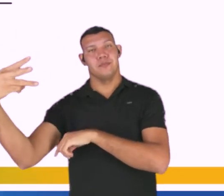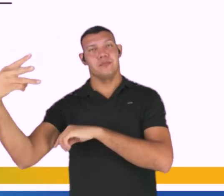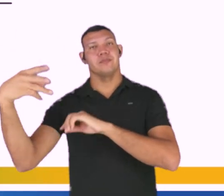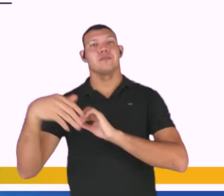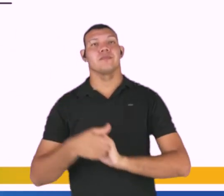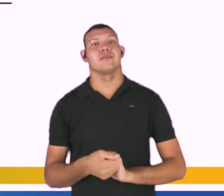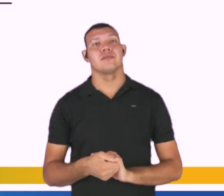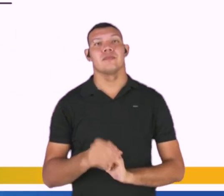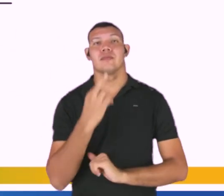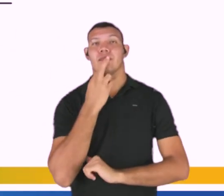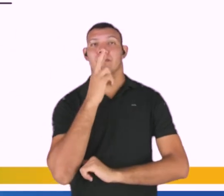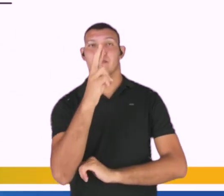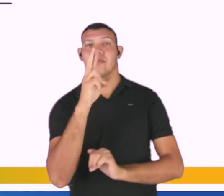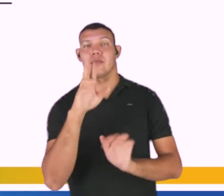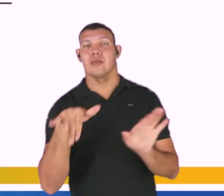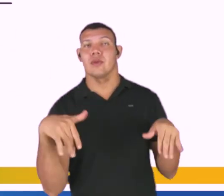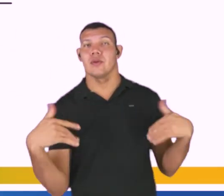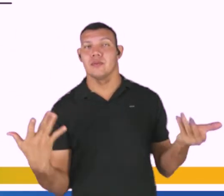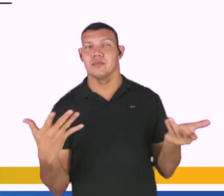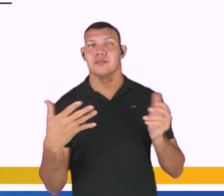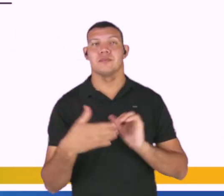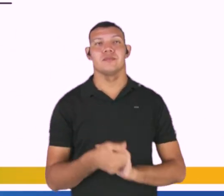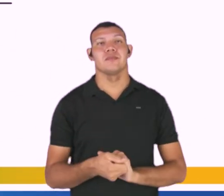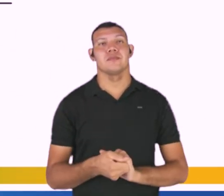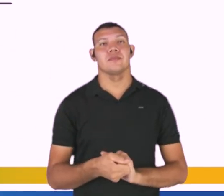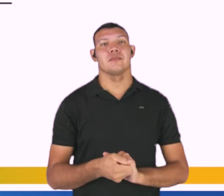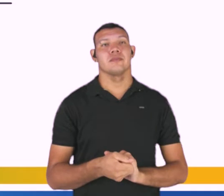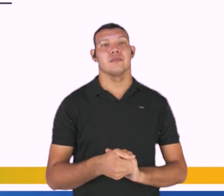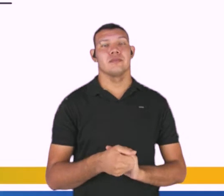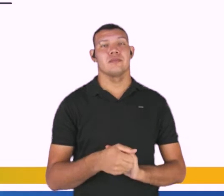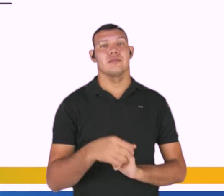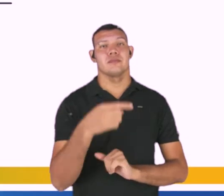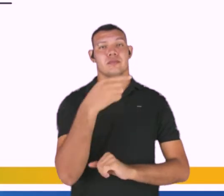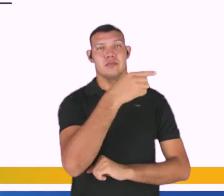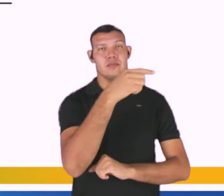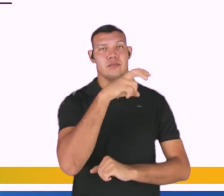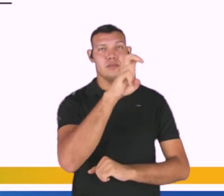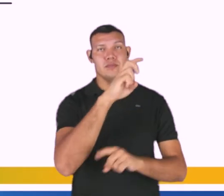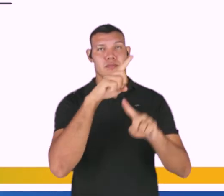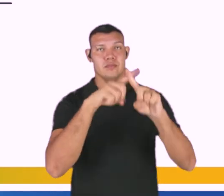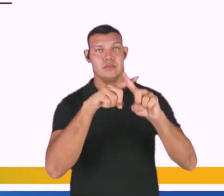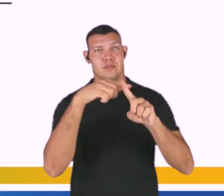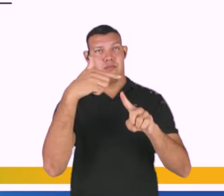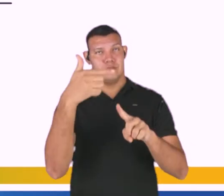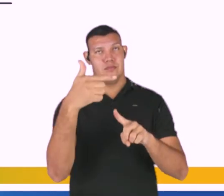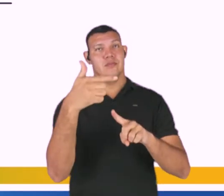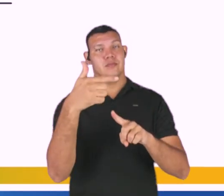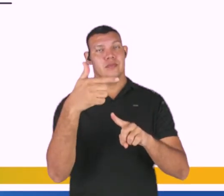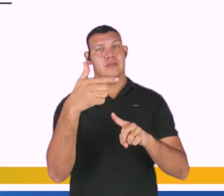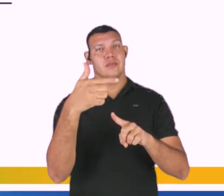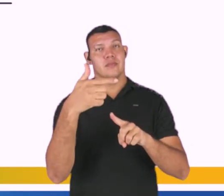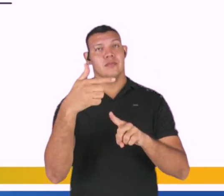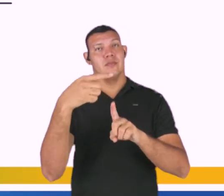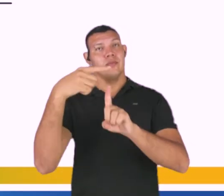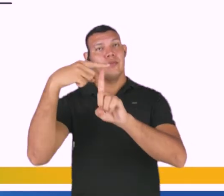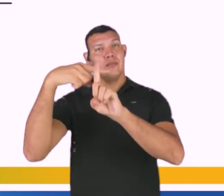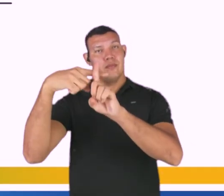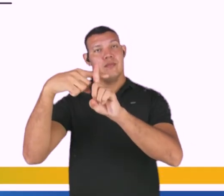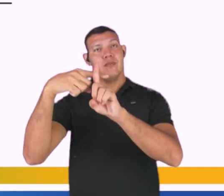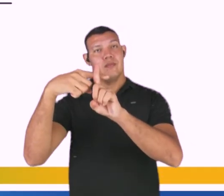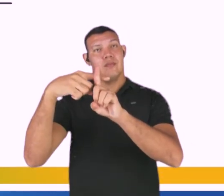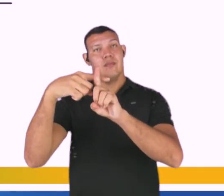da pdx então o resultado que nós vamos encontrar é menos 5x 2 há